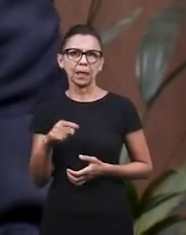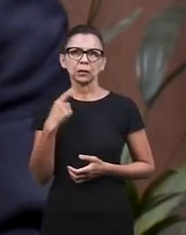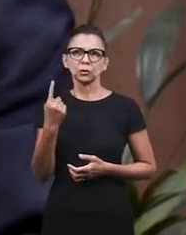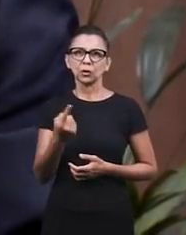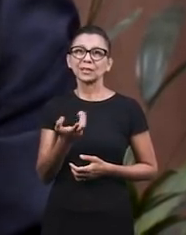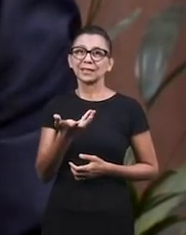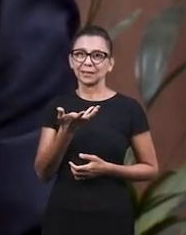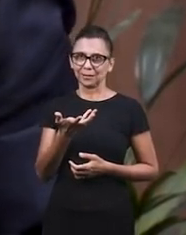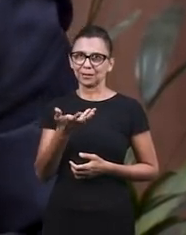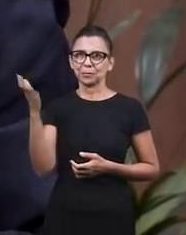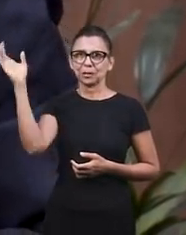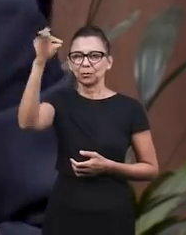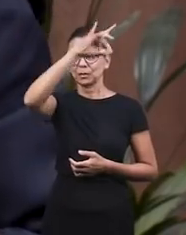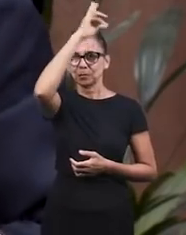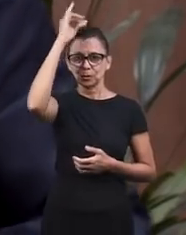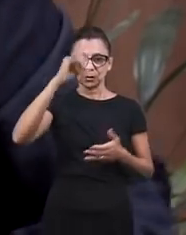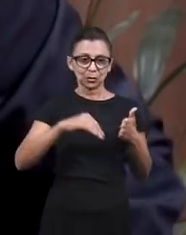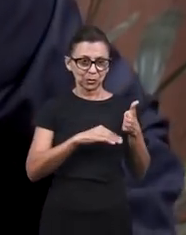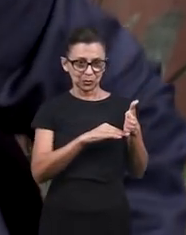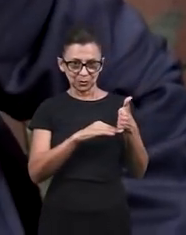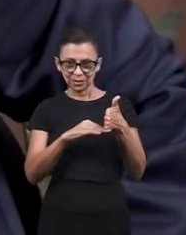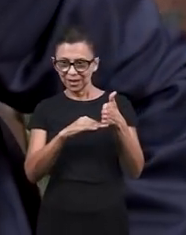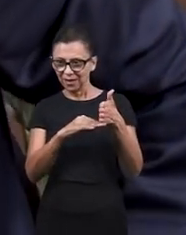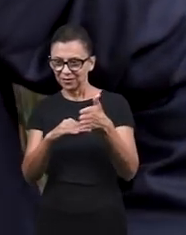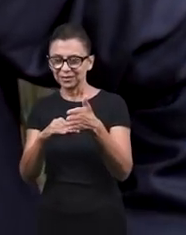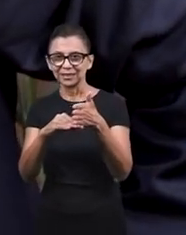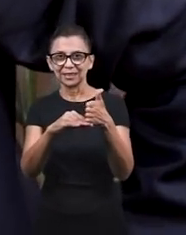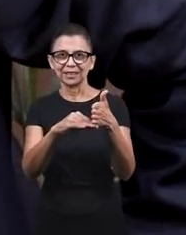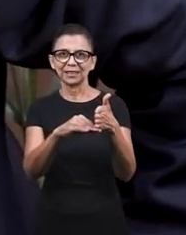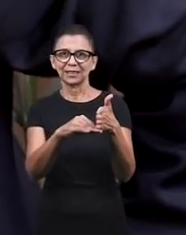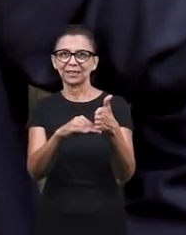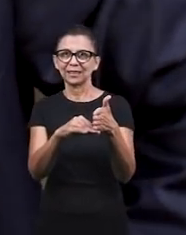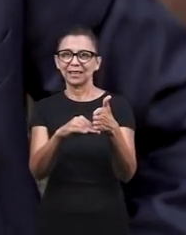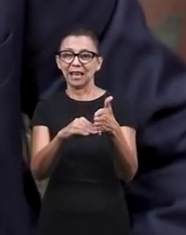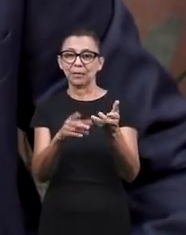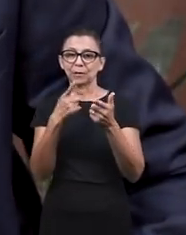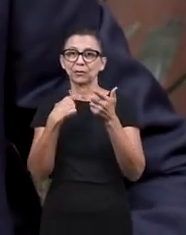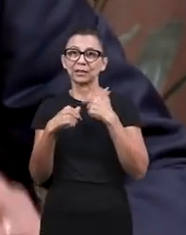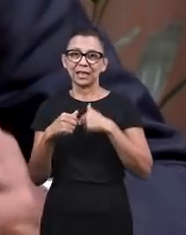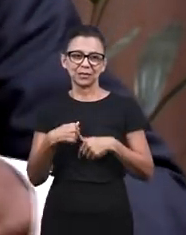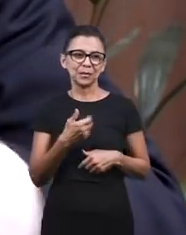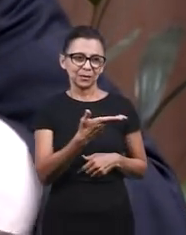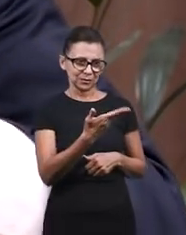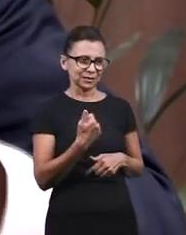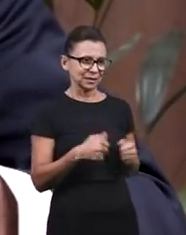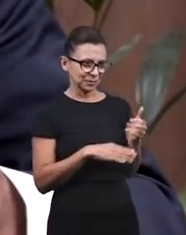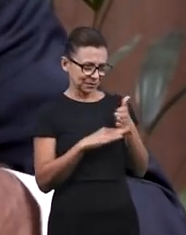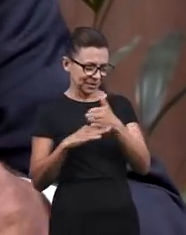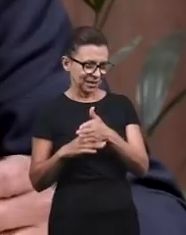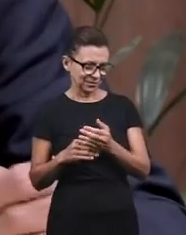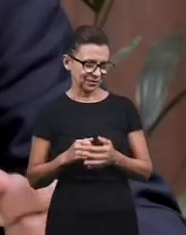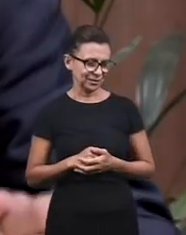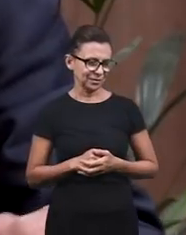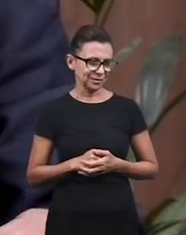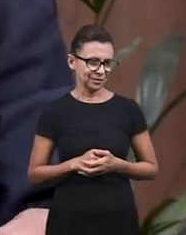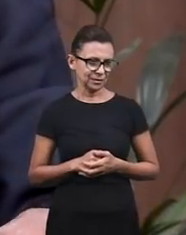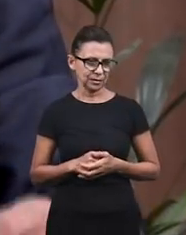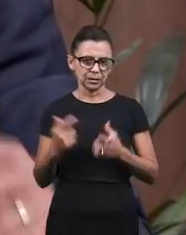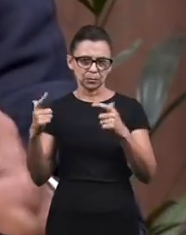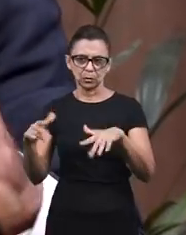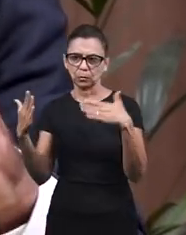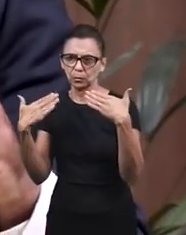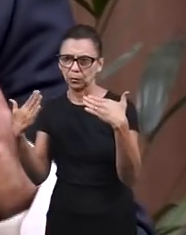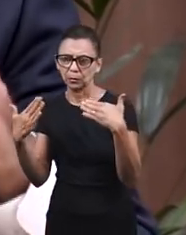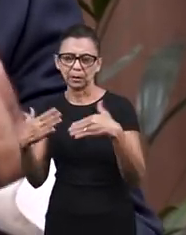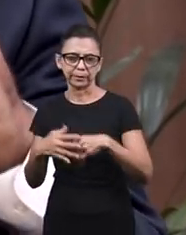né? Mas conduzir para onde nós queremos que ele nos leve, mas não é isso. Você perguntar assim, alguém quer ir para o deserto?